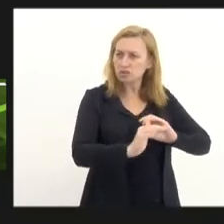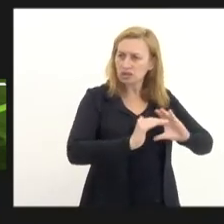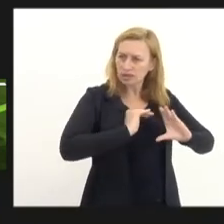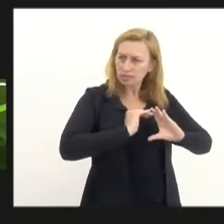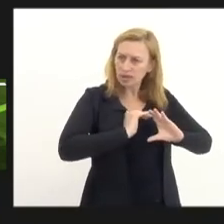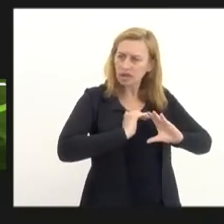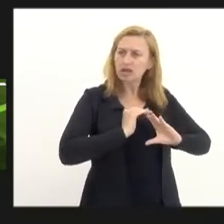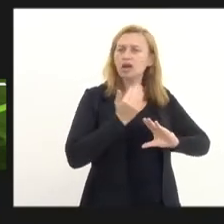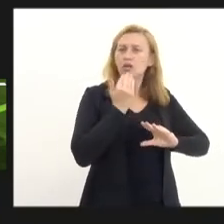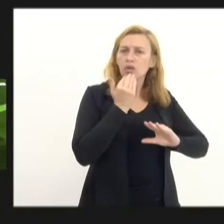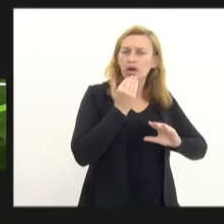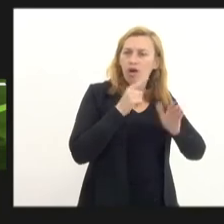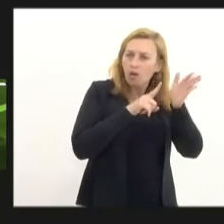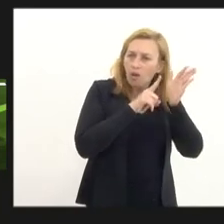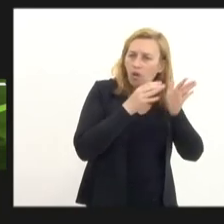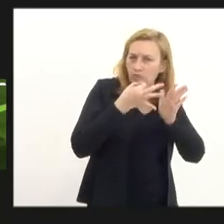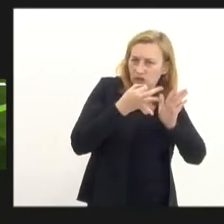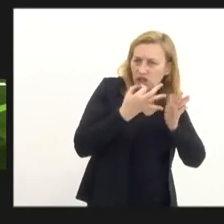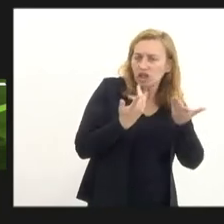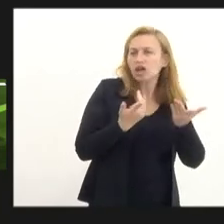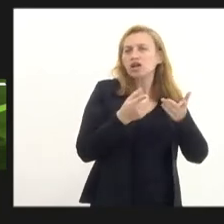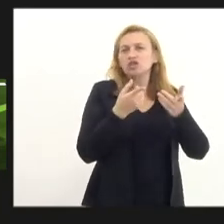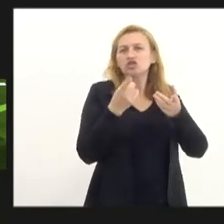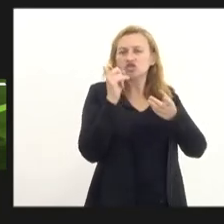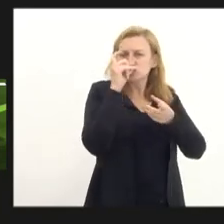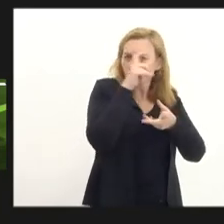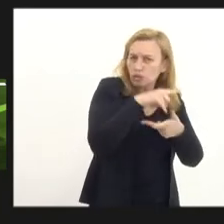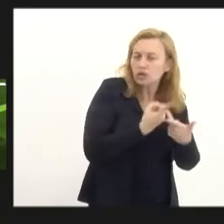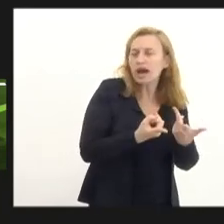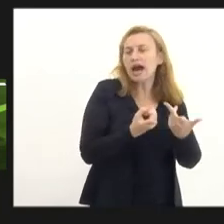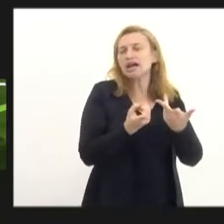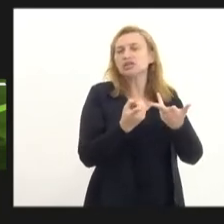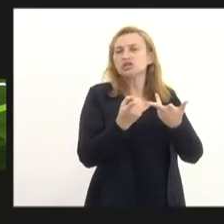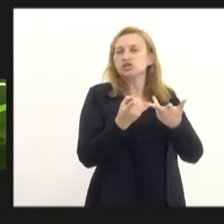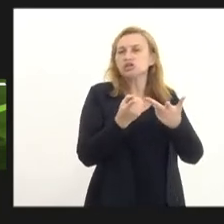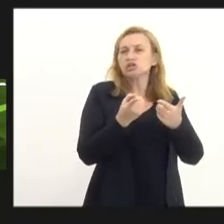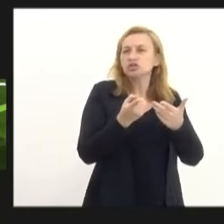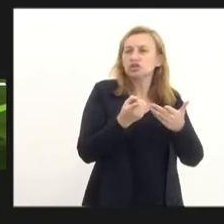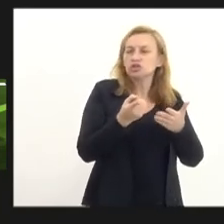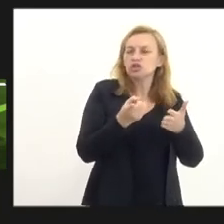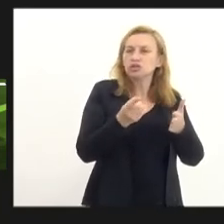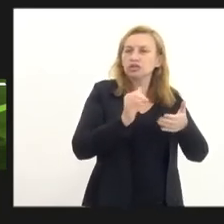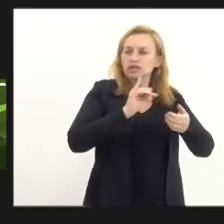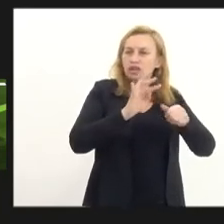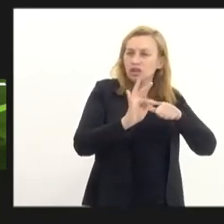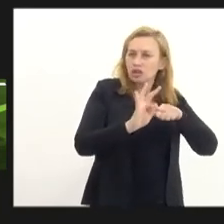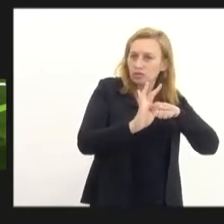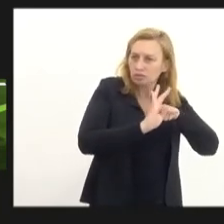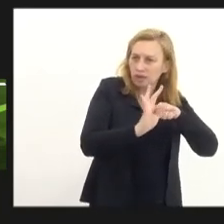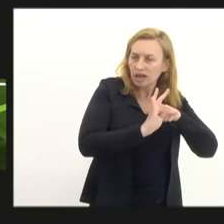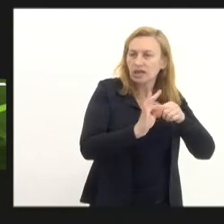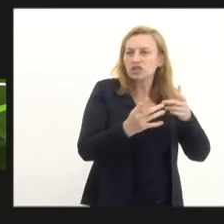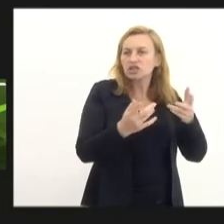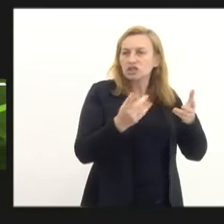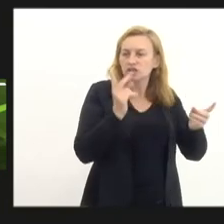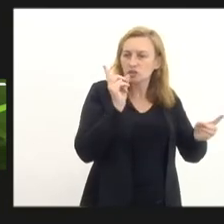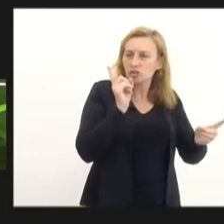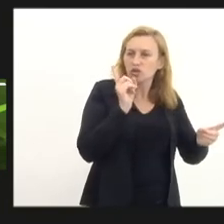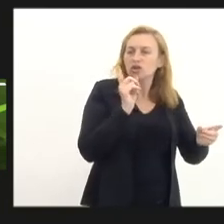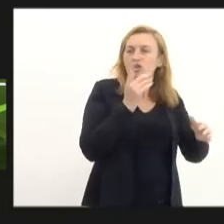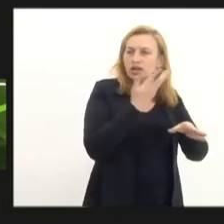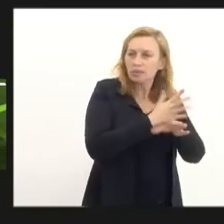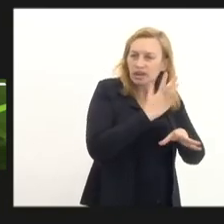encaminhando sugestões de dificuldades, né, que são, na prática, encontradas e que poderia estar melhorando o ambiente